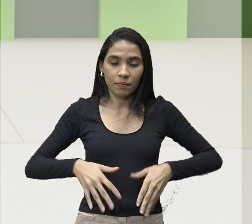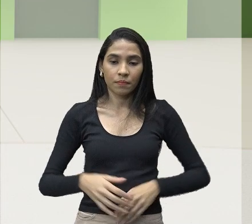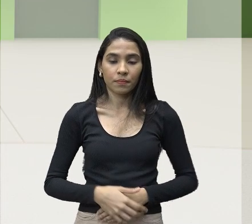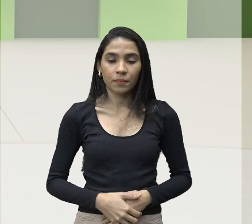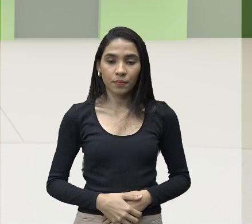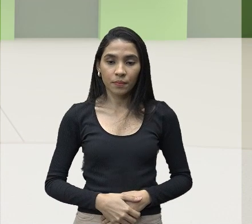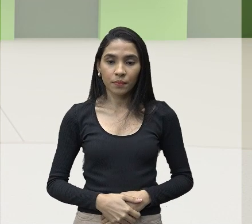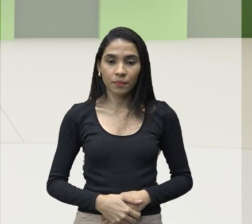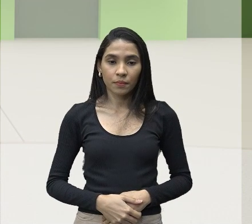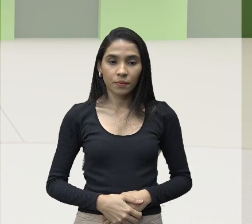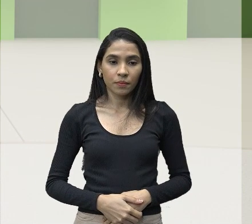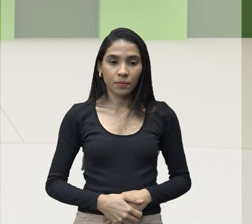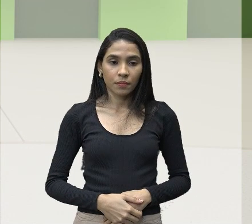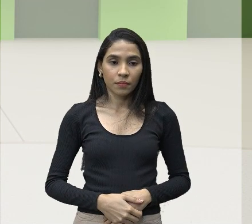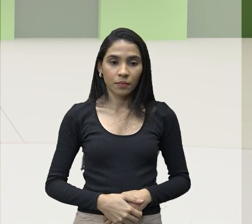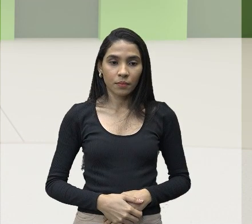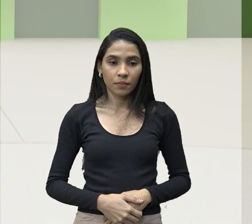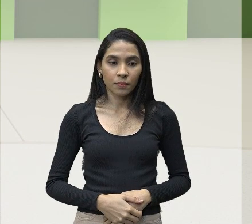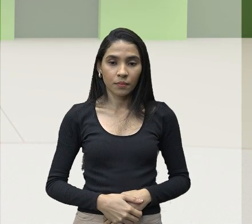Aqui.